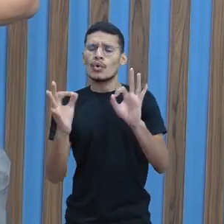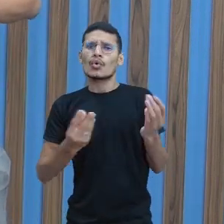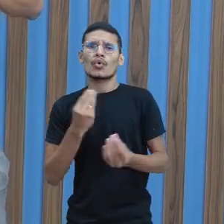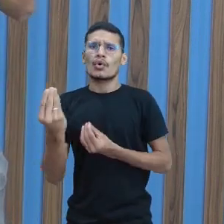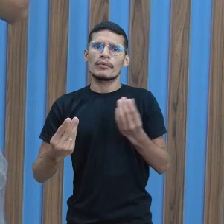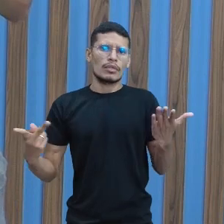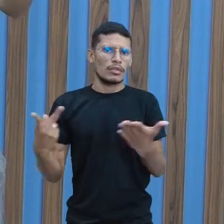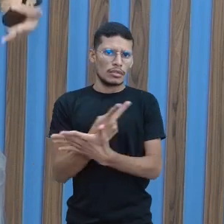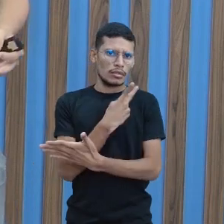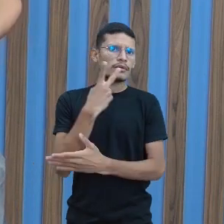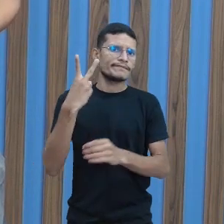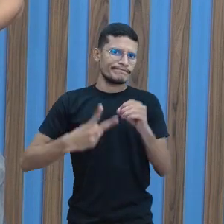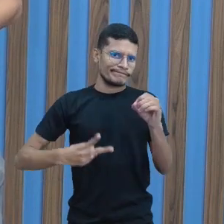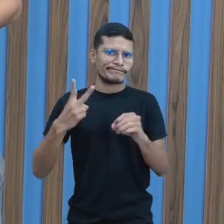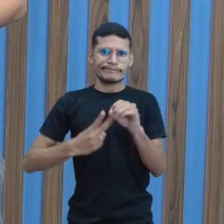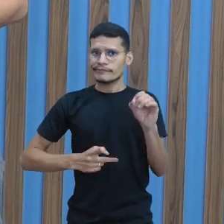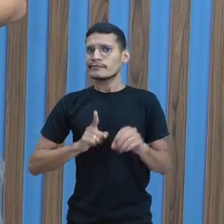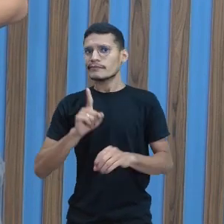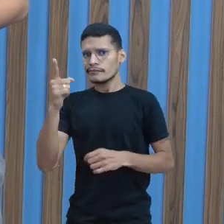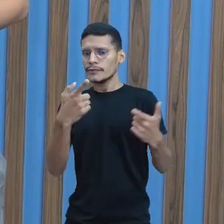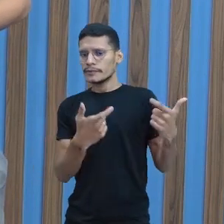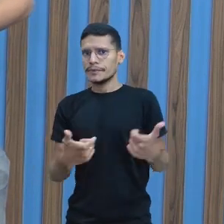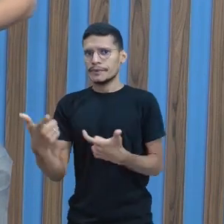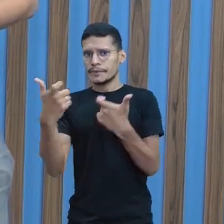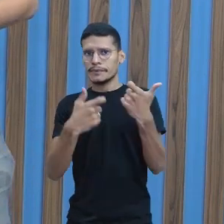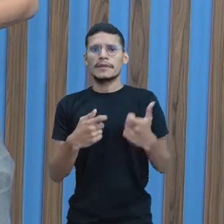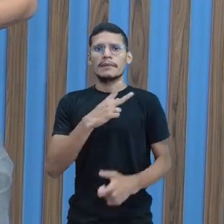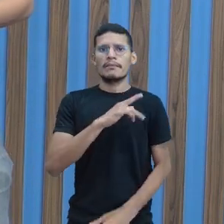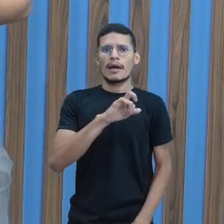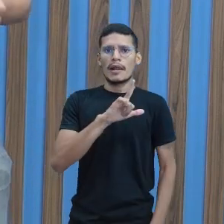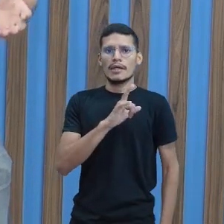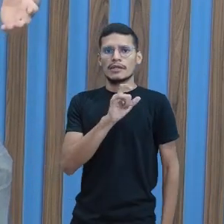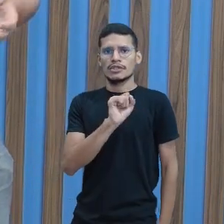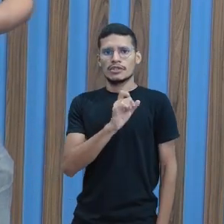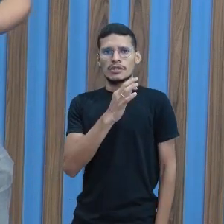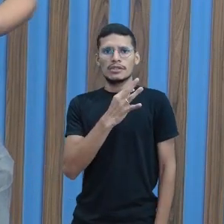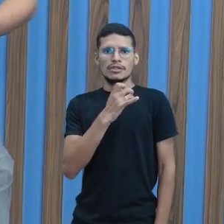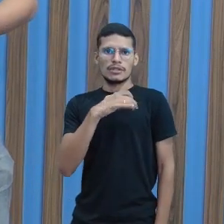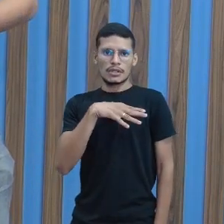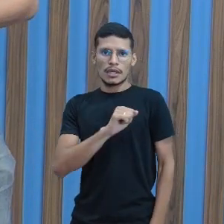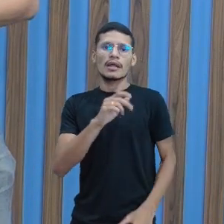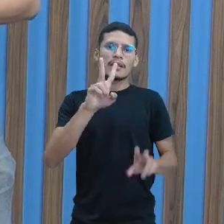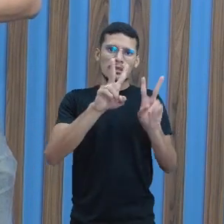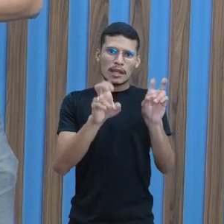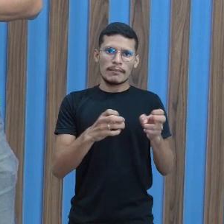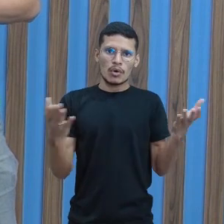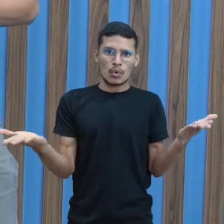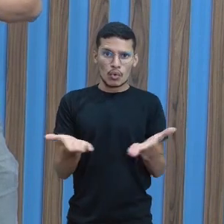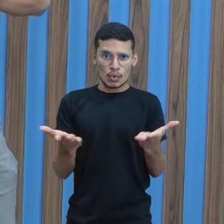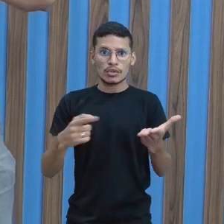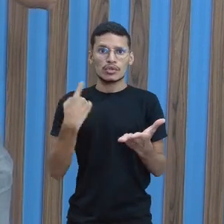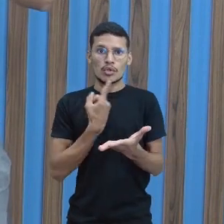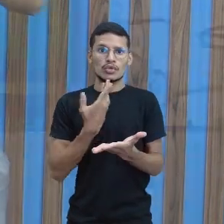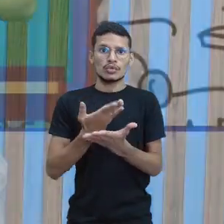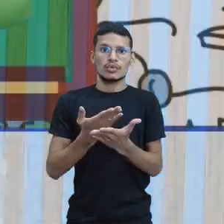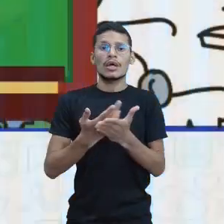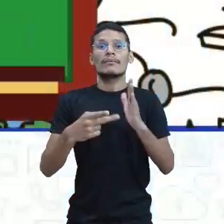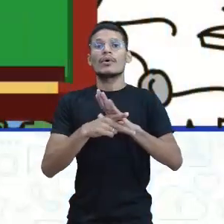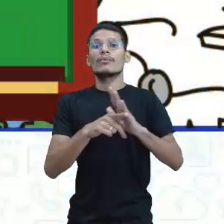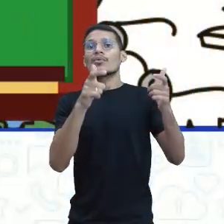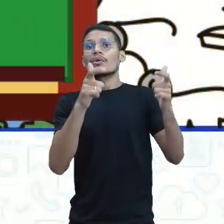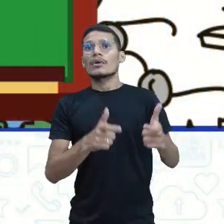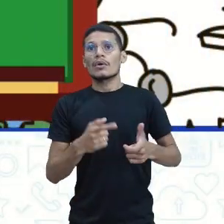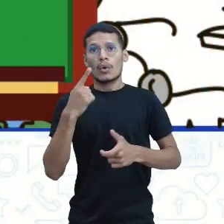que é justamente essa disputa que envolve a região da Palestina, tá certo? Que é o tema da nossa aula hoje. Então, hoje nós vamos estudar a história do